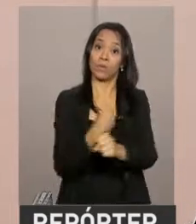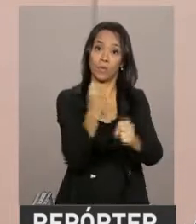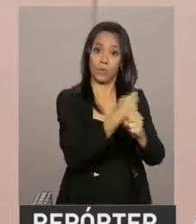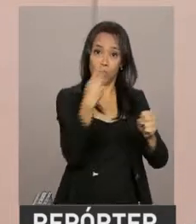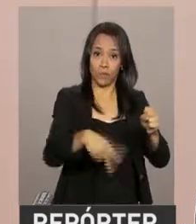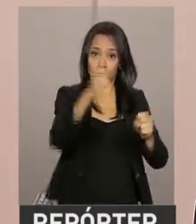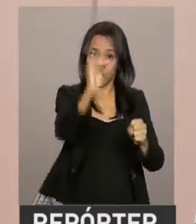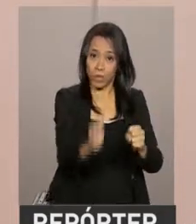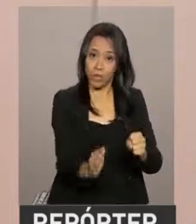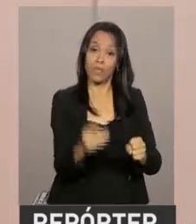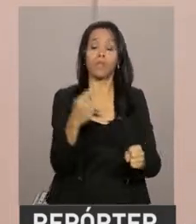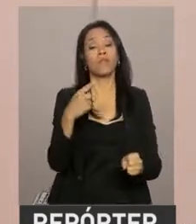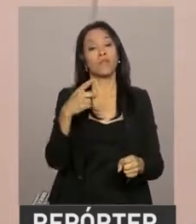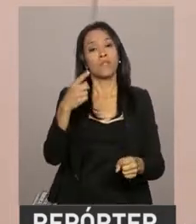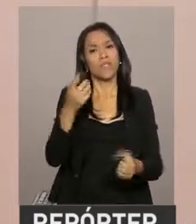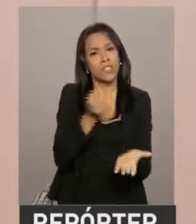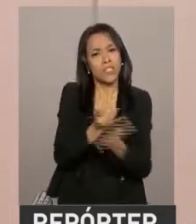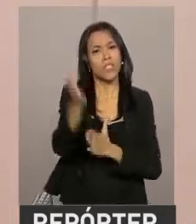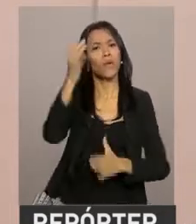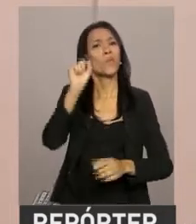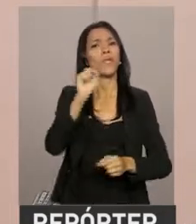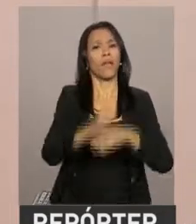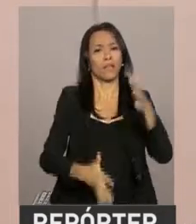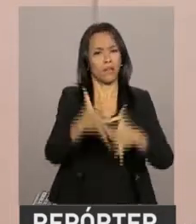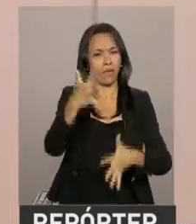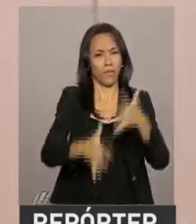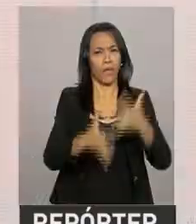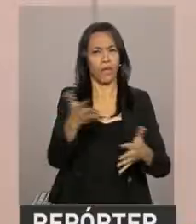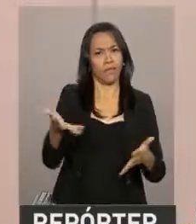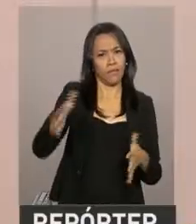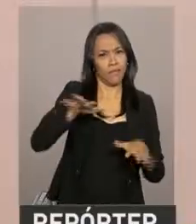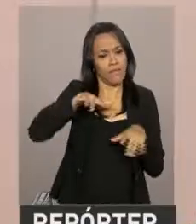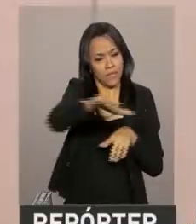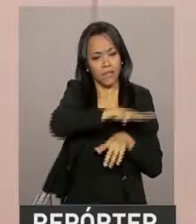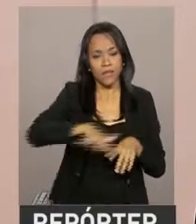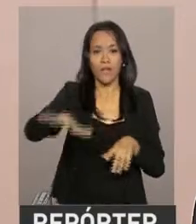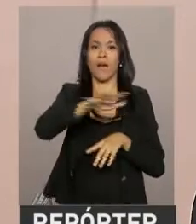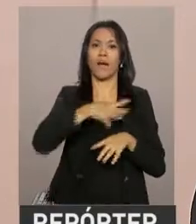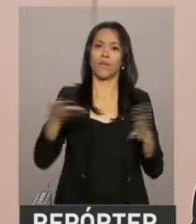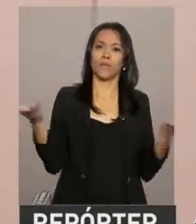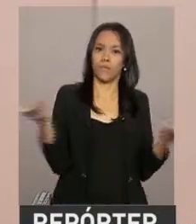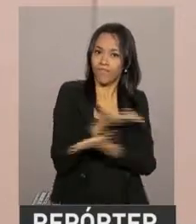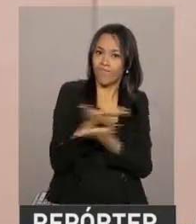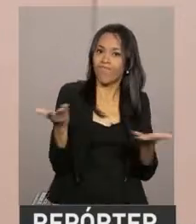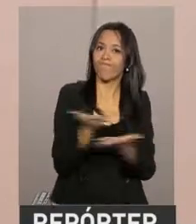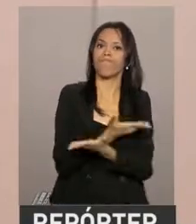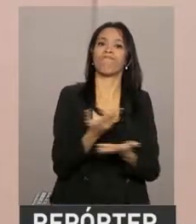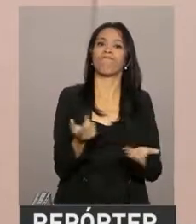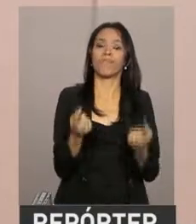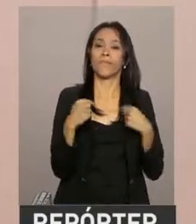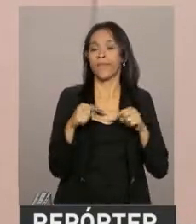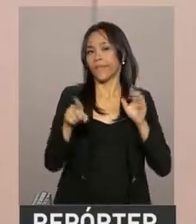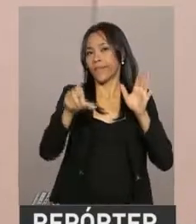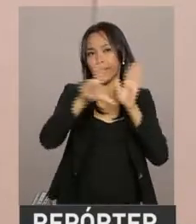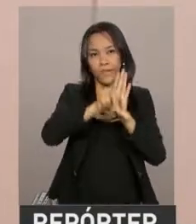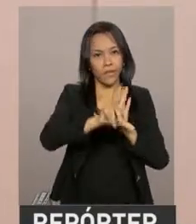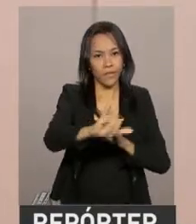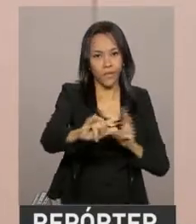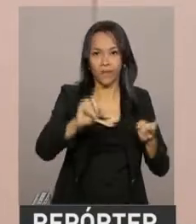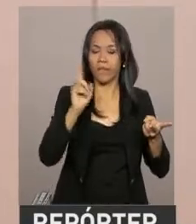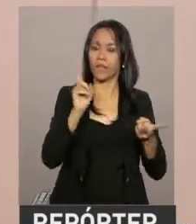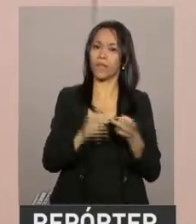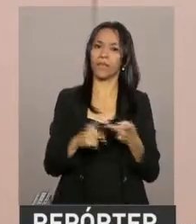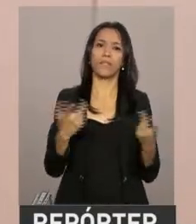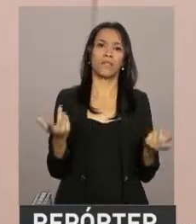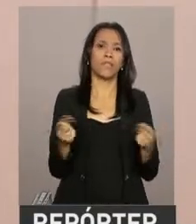aquilo que atrapalha o investimento bilateral nessa área desde aspectos é legar jurídicos até